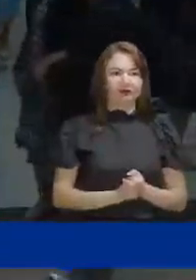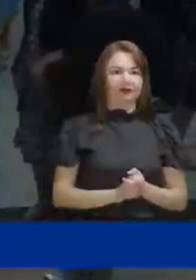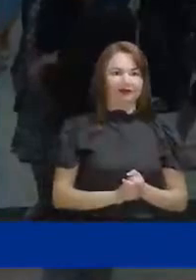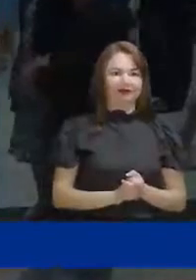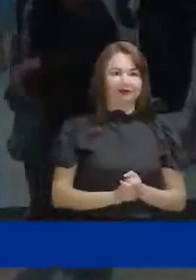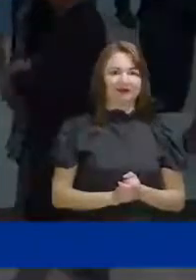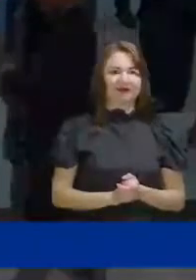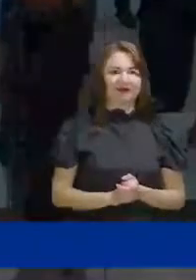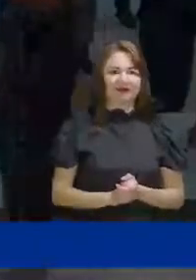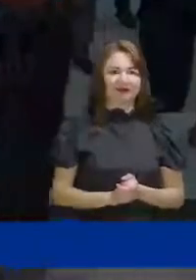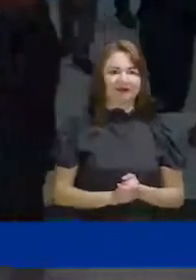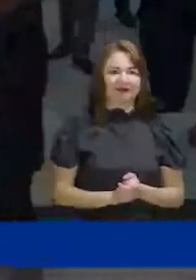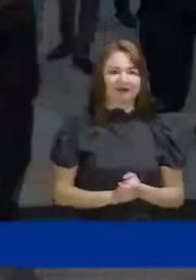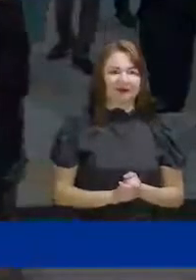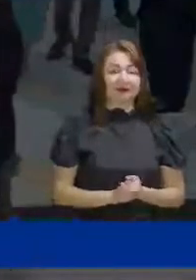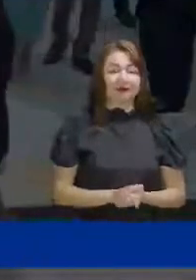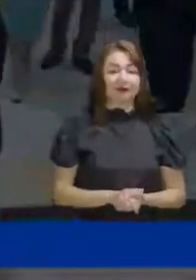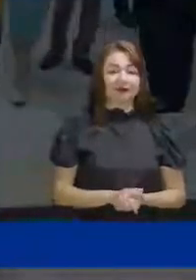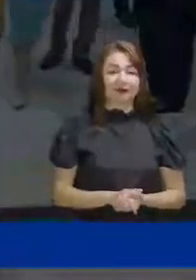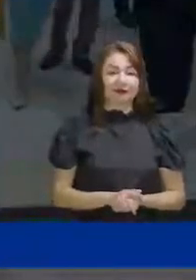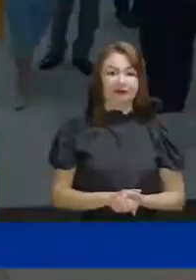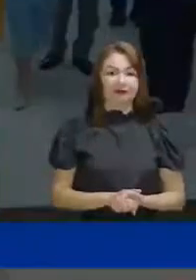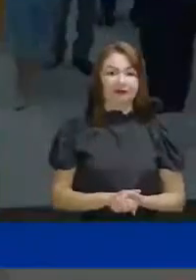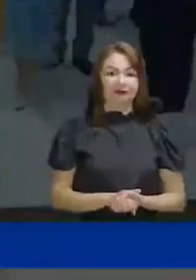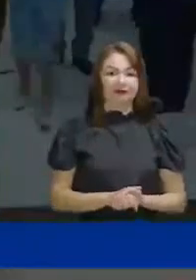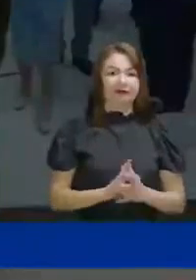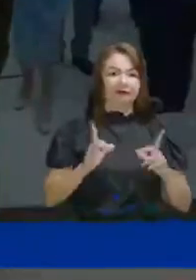representantes para uma foto